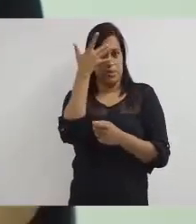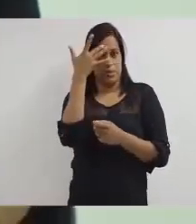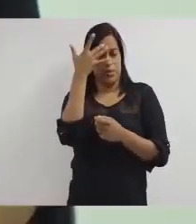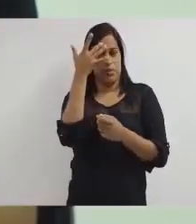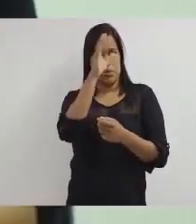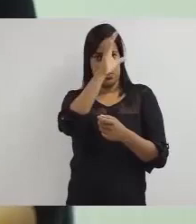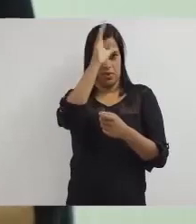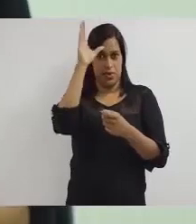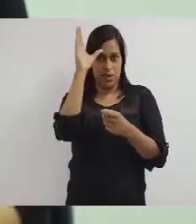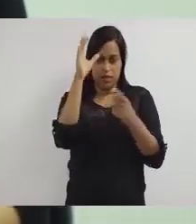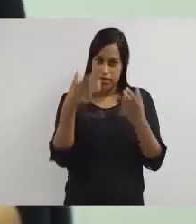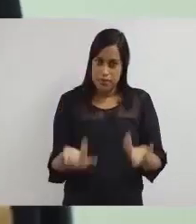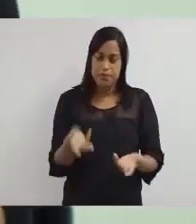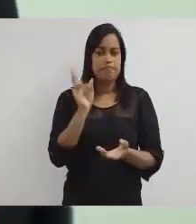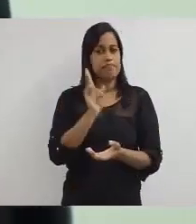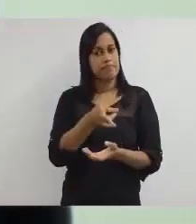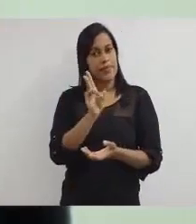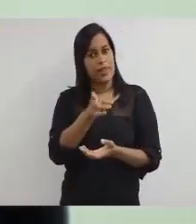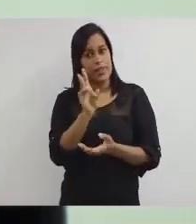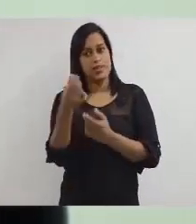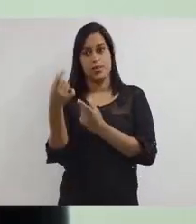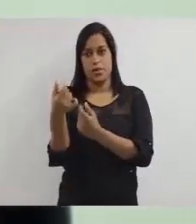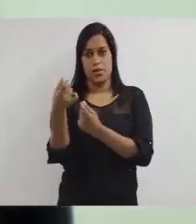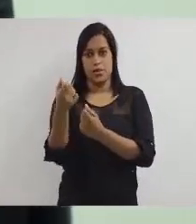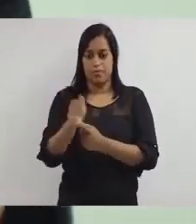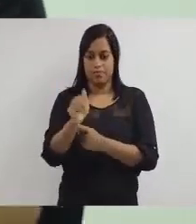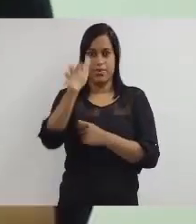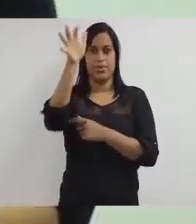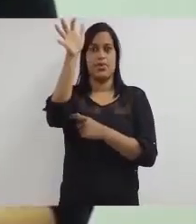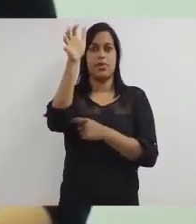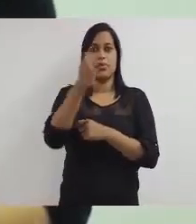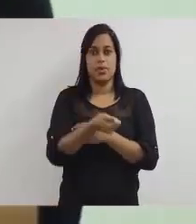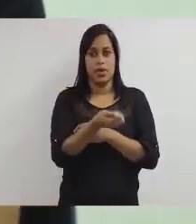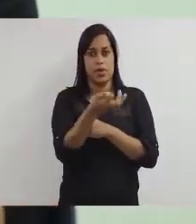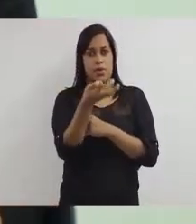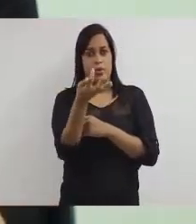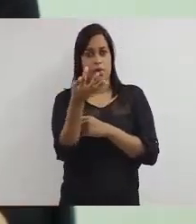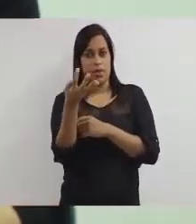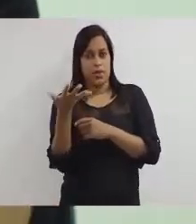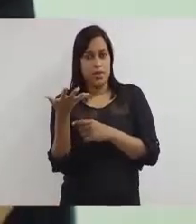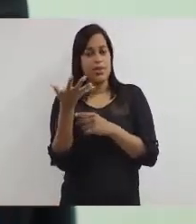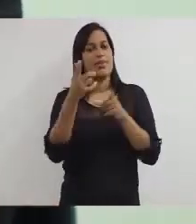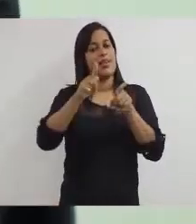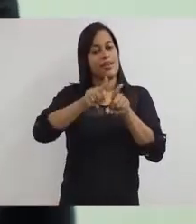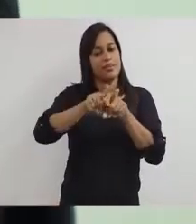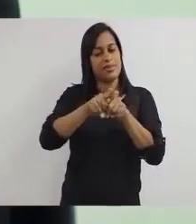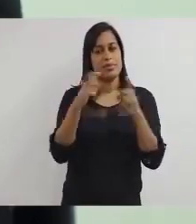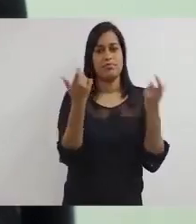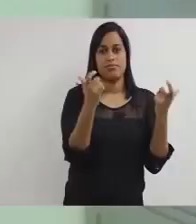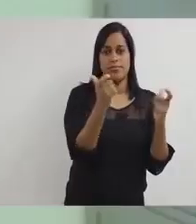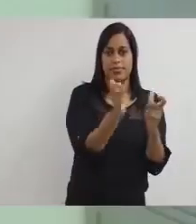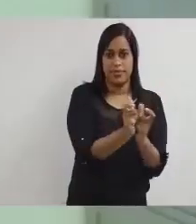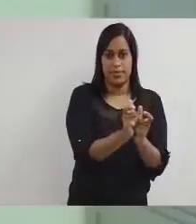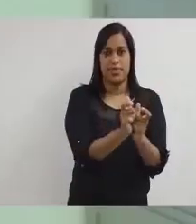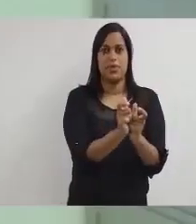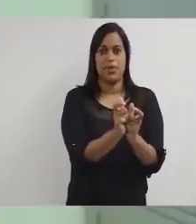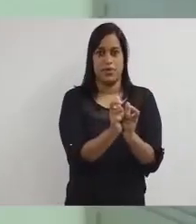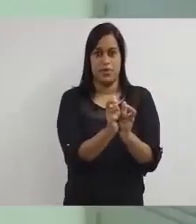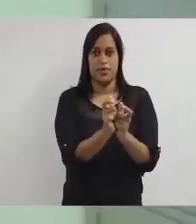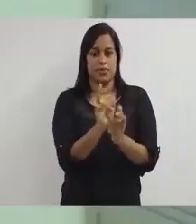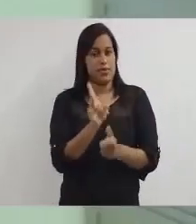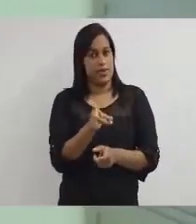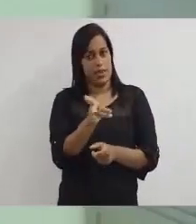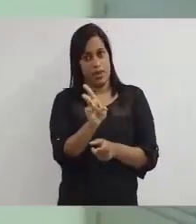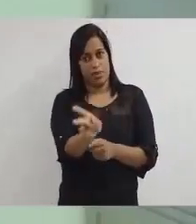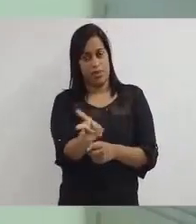consumidor. Toda vez que o preço sobe, a quantidade consumida diminui. Mas